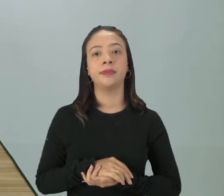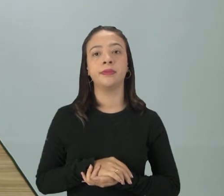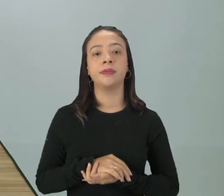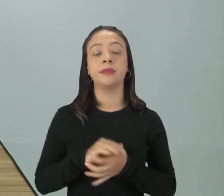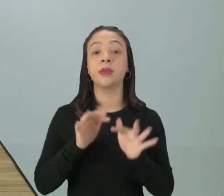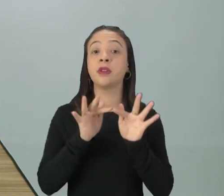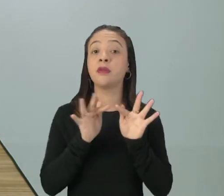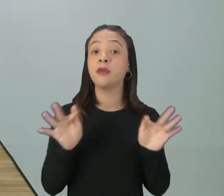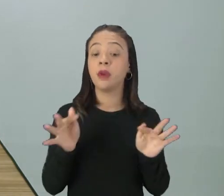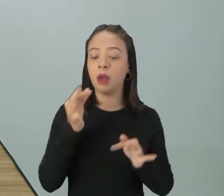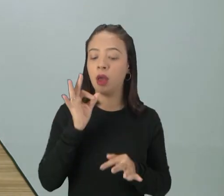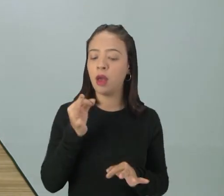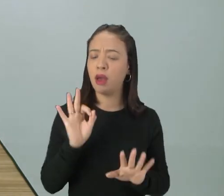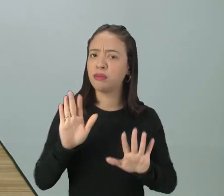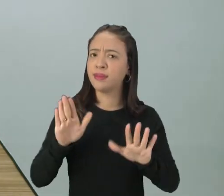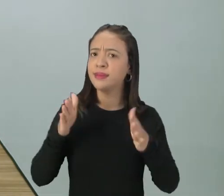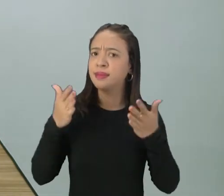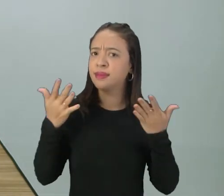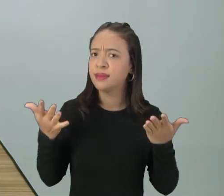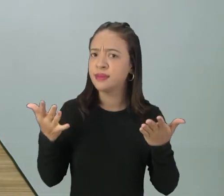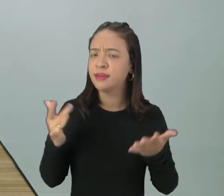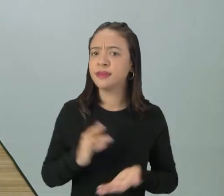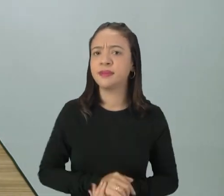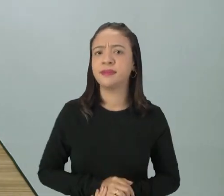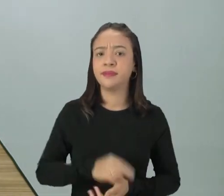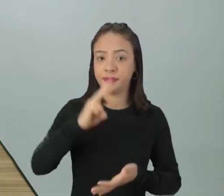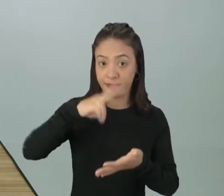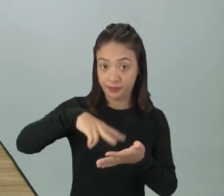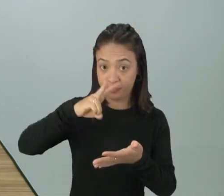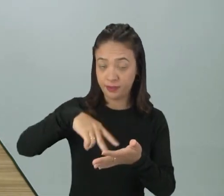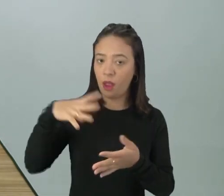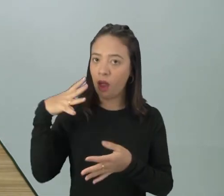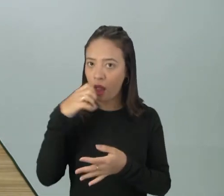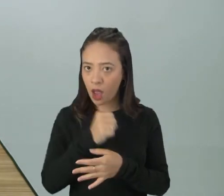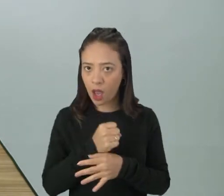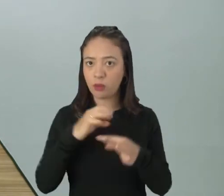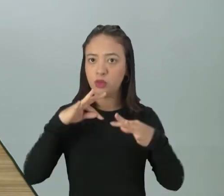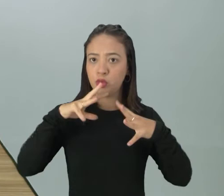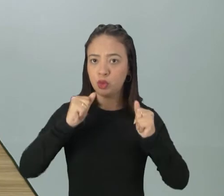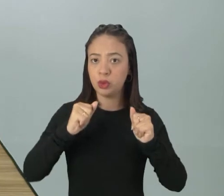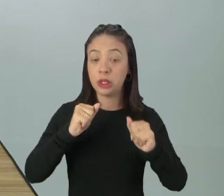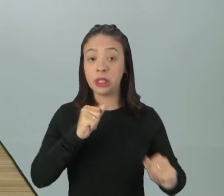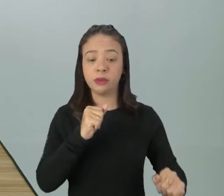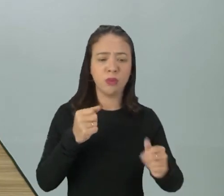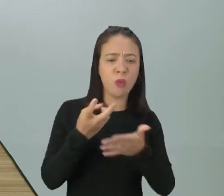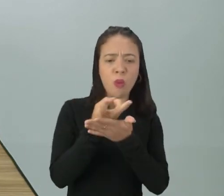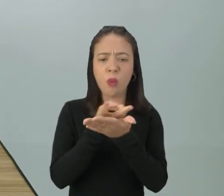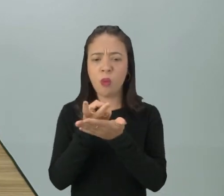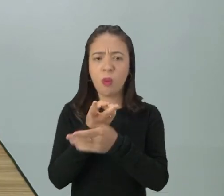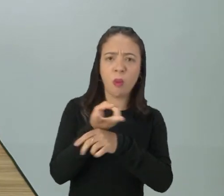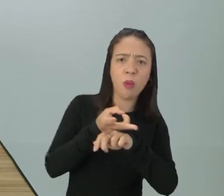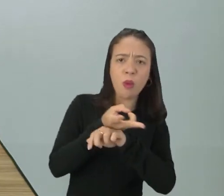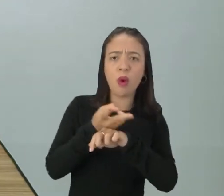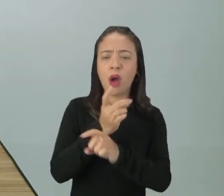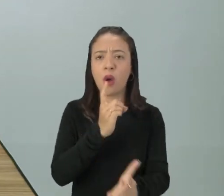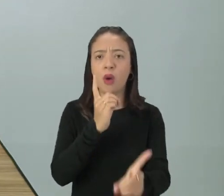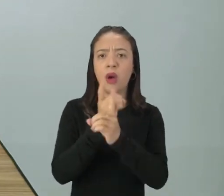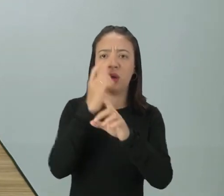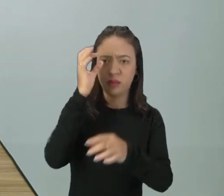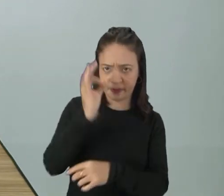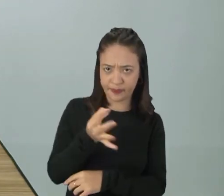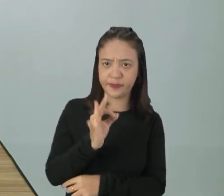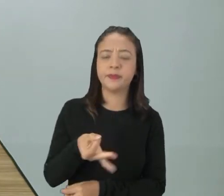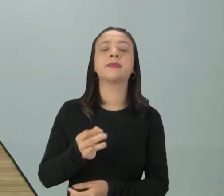frase correta? Vamos ler rapidamente todas e vamos encontrar a frase correta, que as